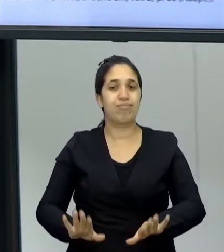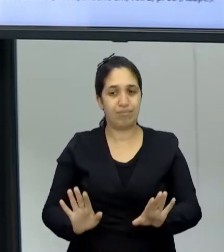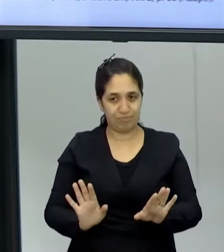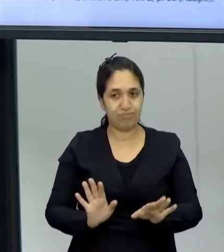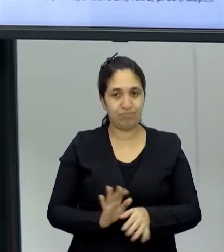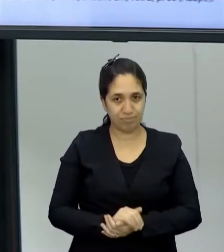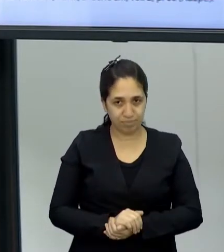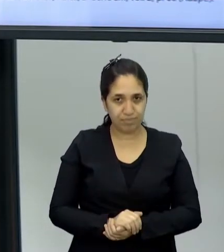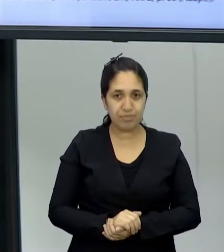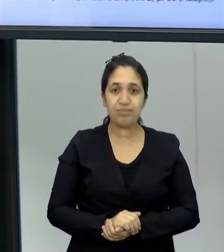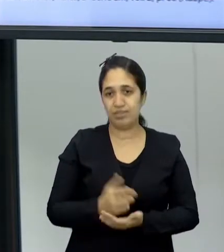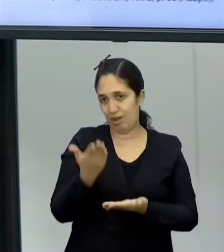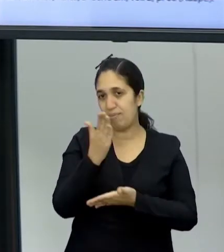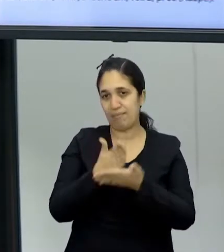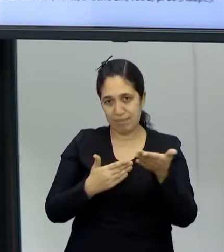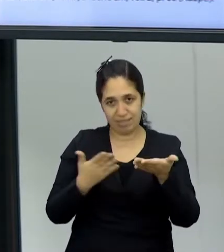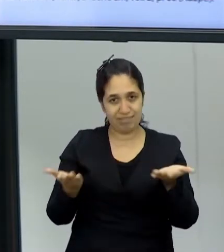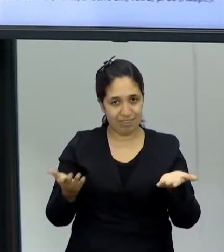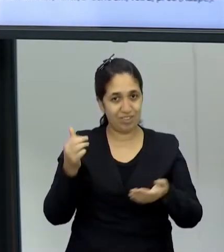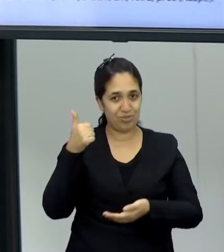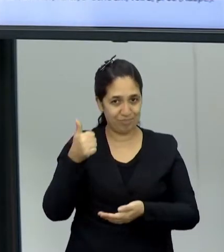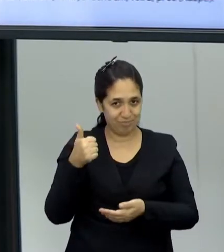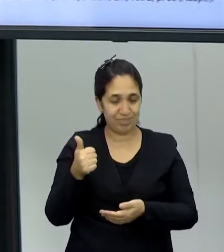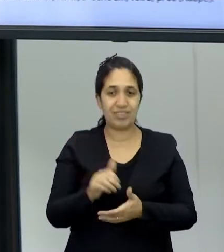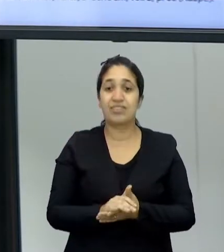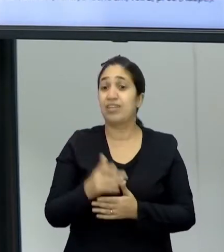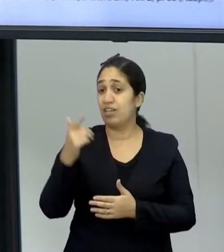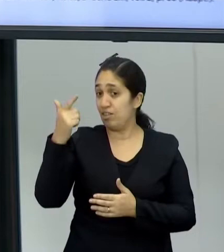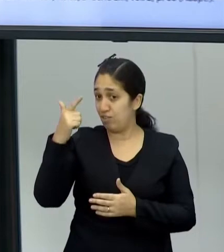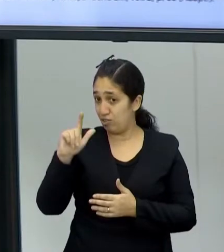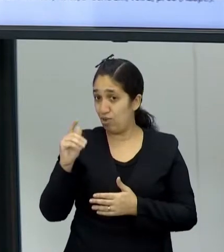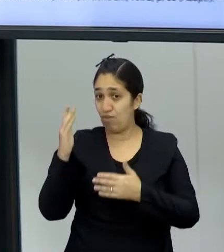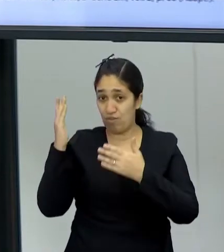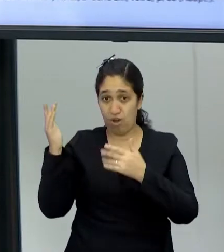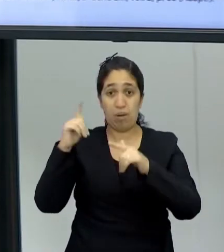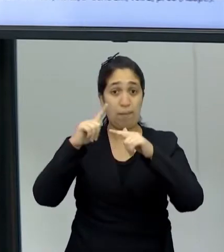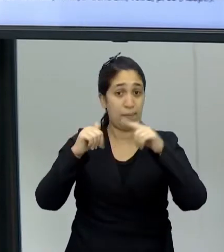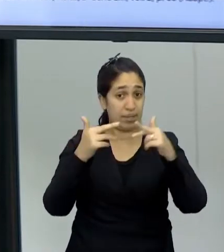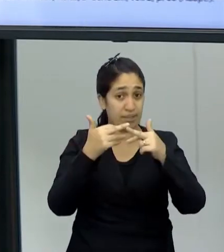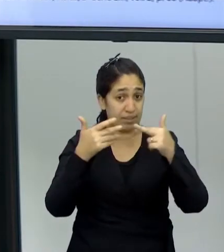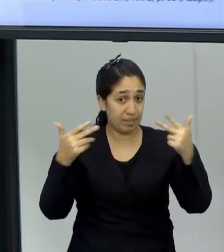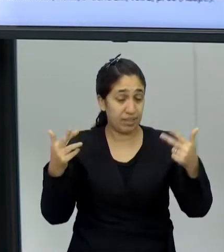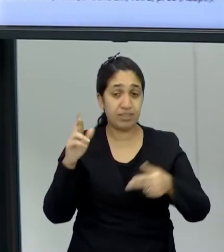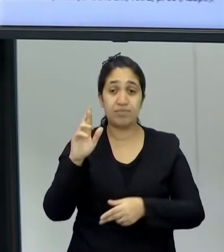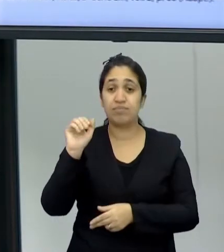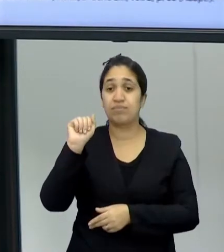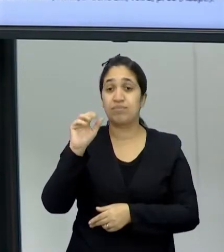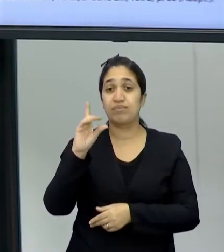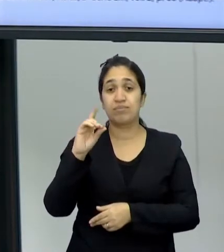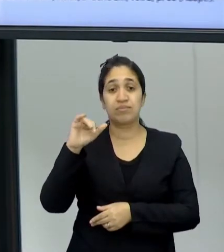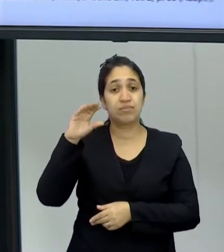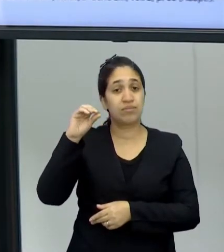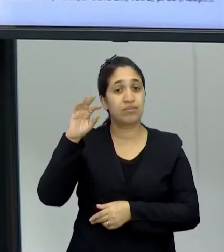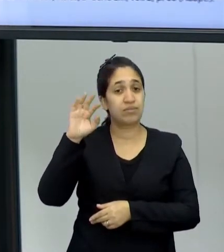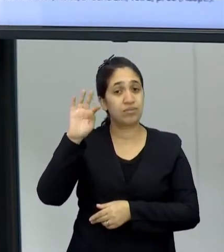desintegra. Então cai pela metade, beleza? Então, de novo, materiais radioativos são aqueles que